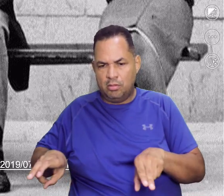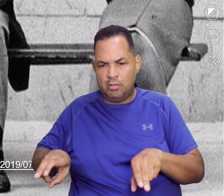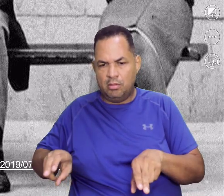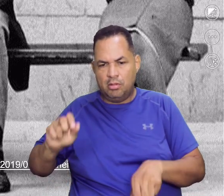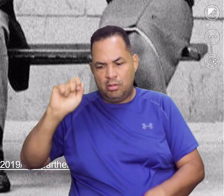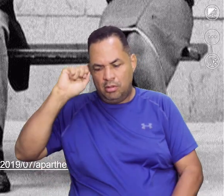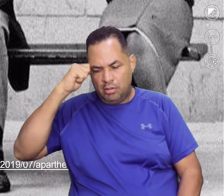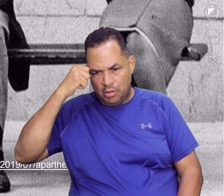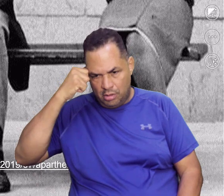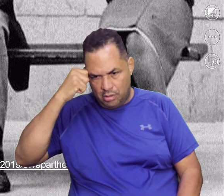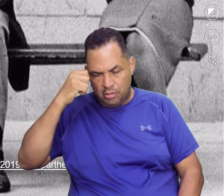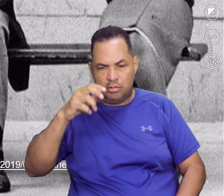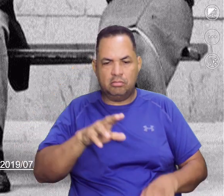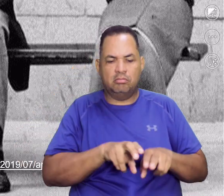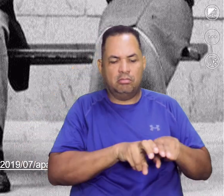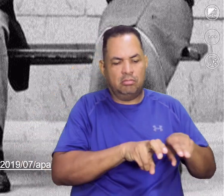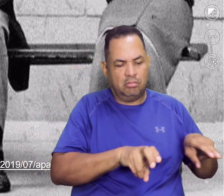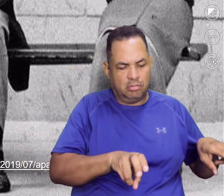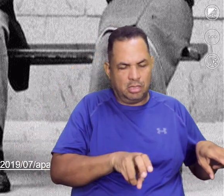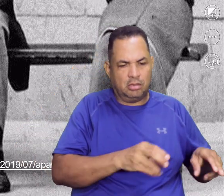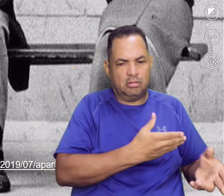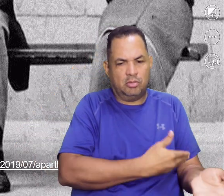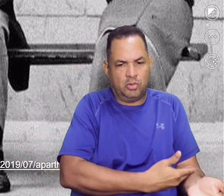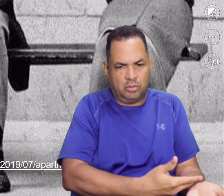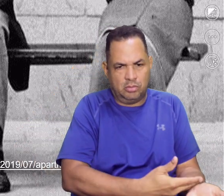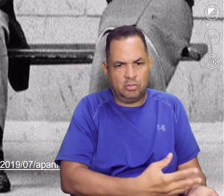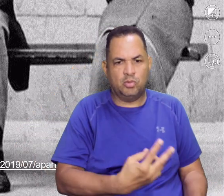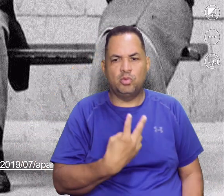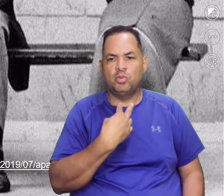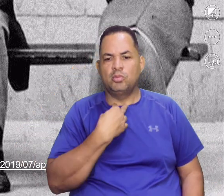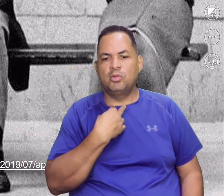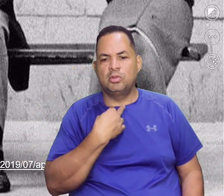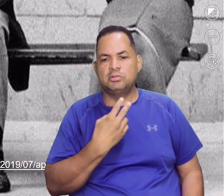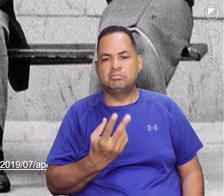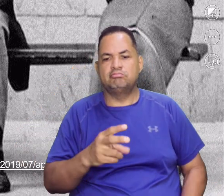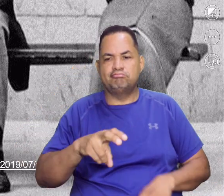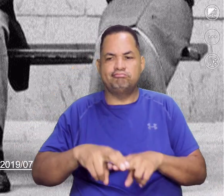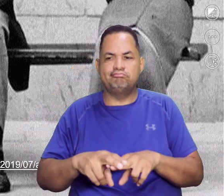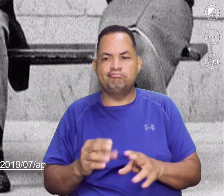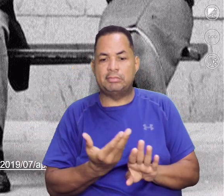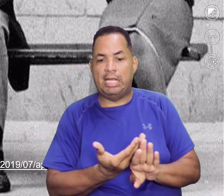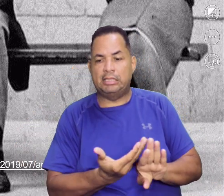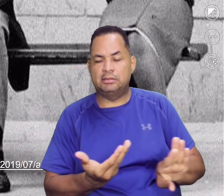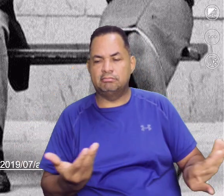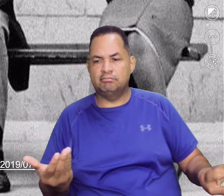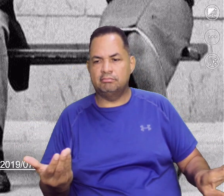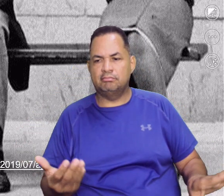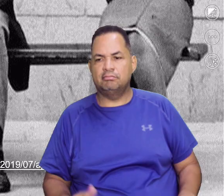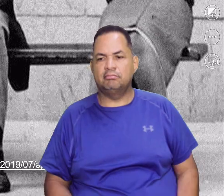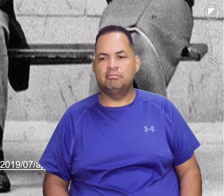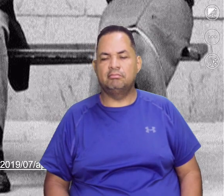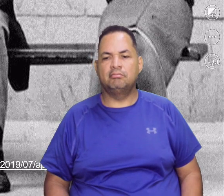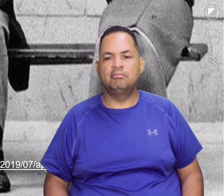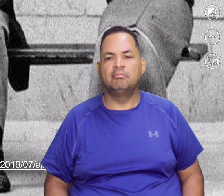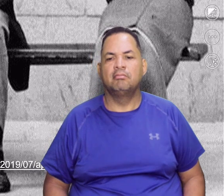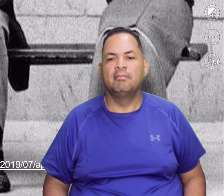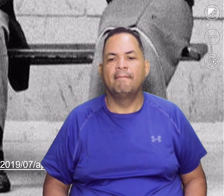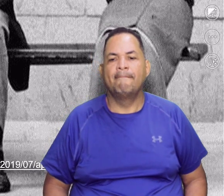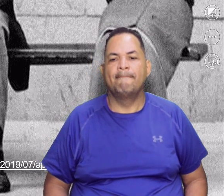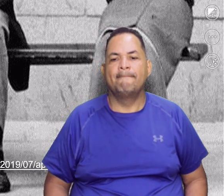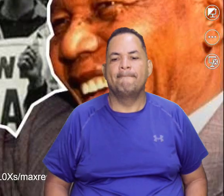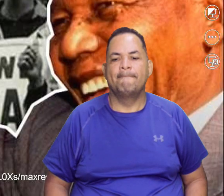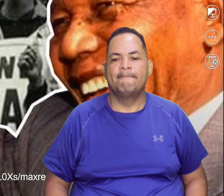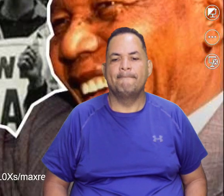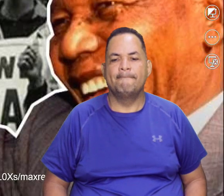negro não senta. E nesse banco aqui, o branco não vai querer sentar. Para você ter uma ideia real do que eu